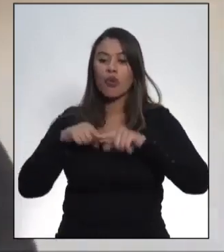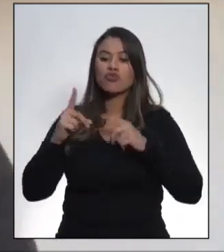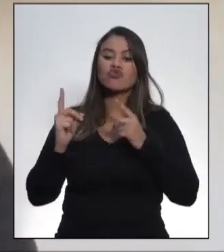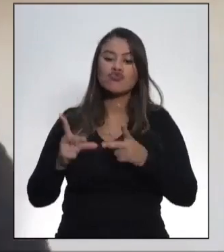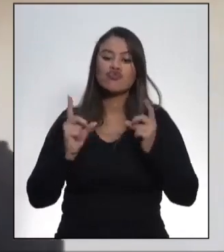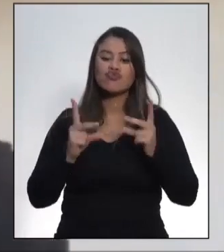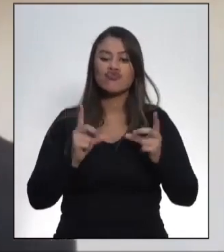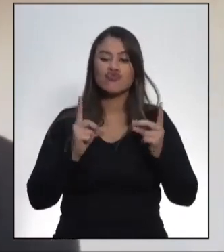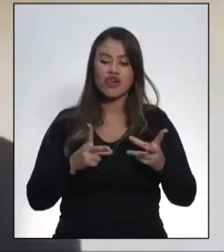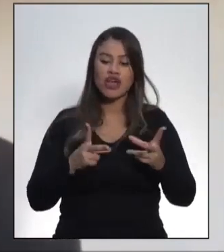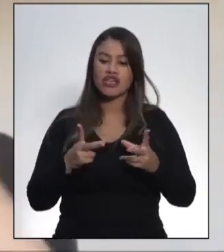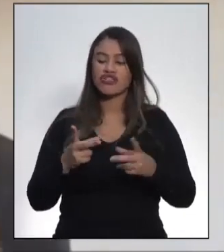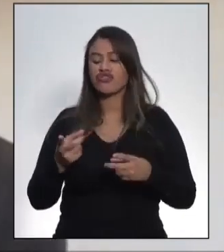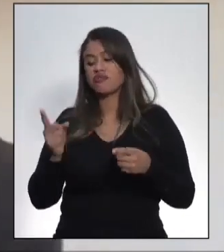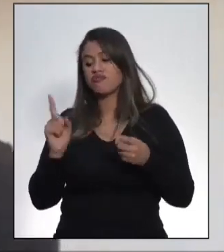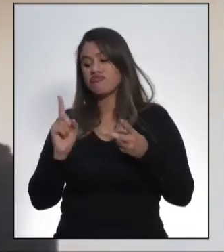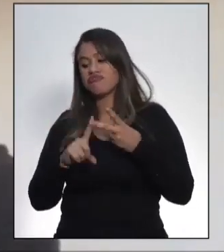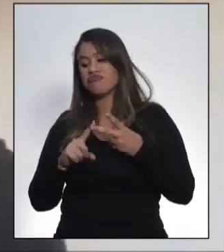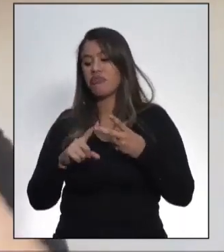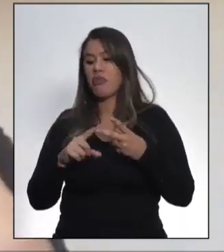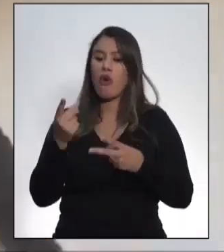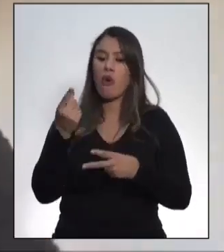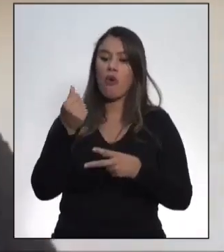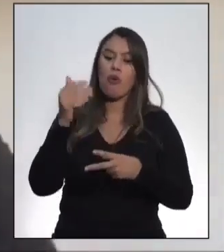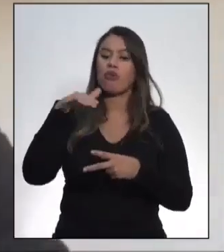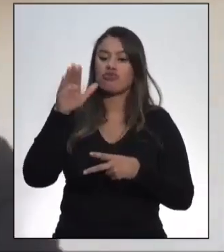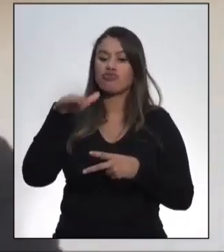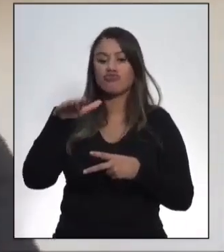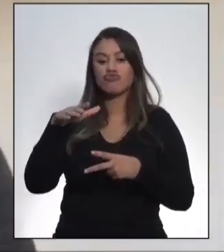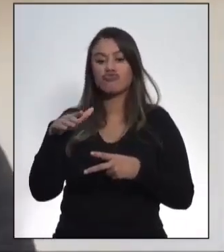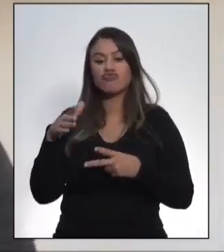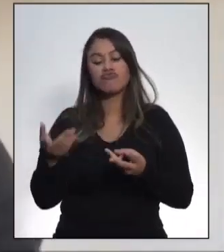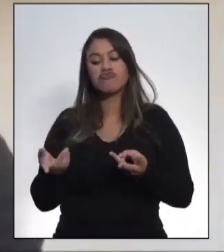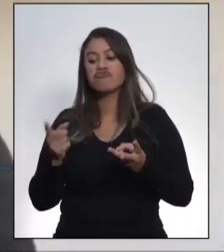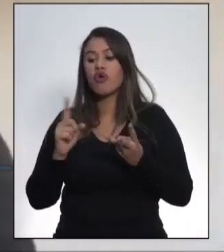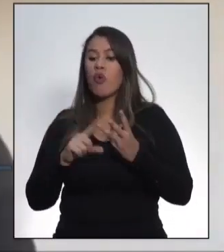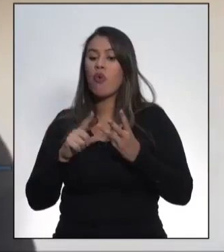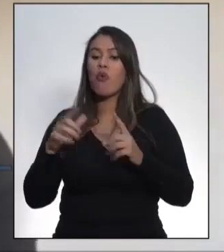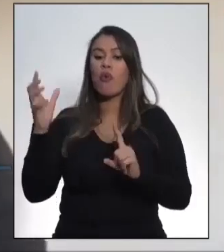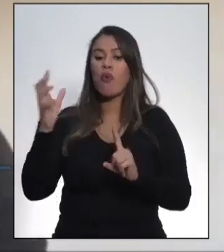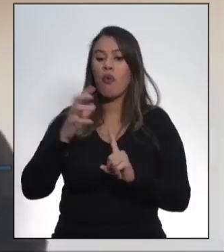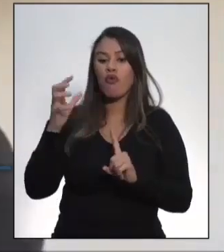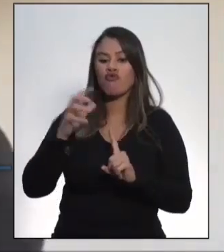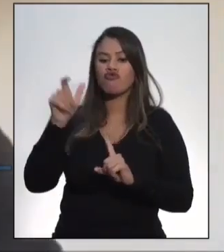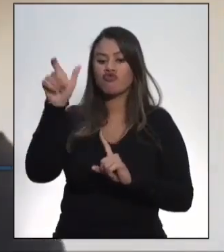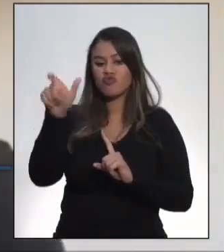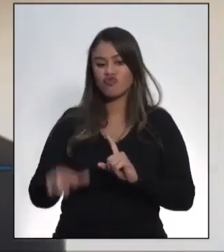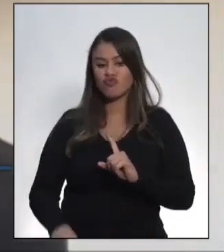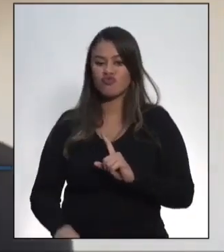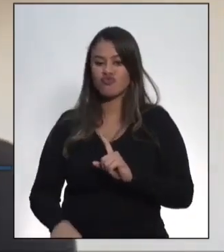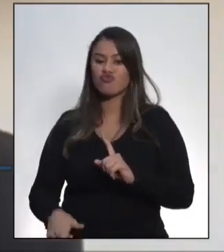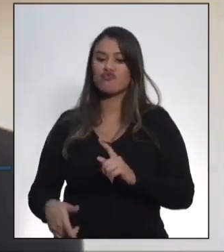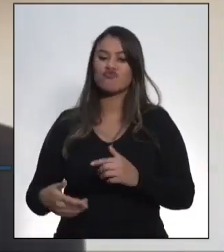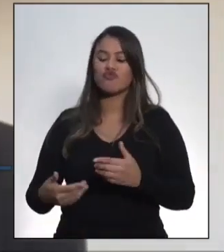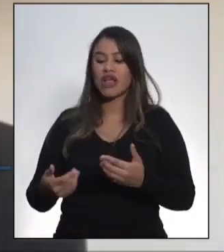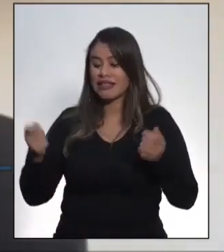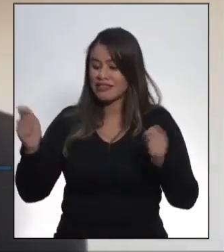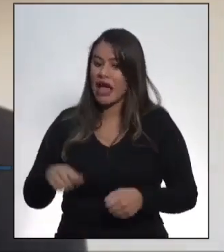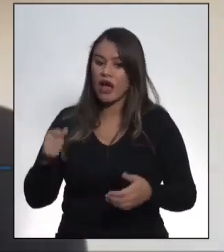promocionar o produto, como nós iremos convencer os nossos clientes de que o nosso produto vale a pena ser